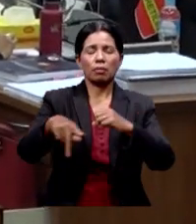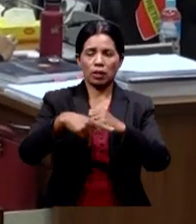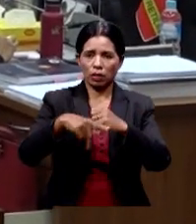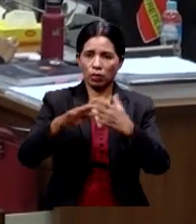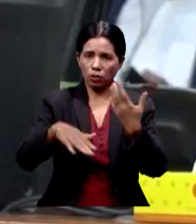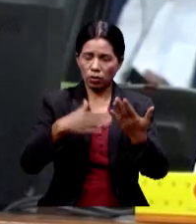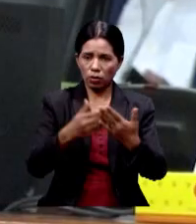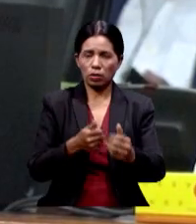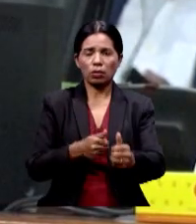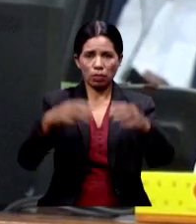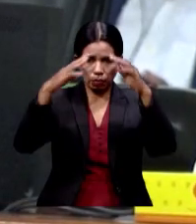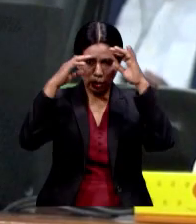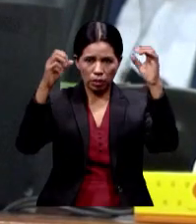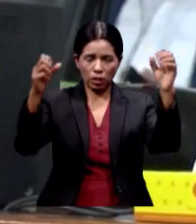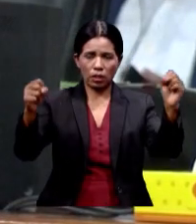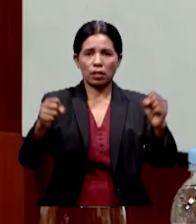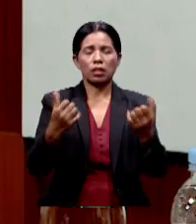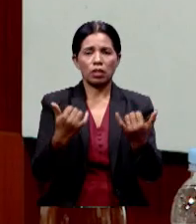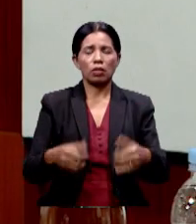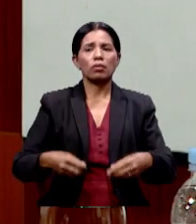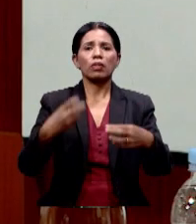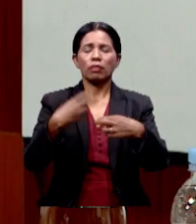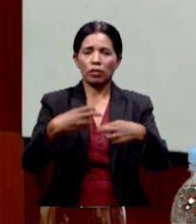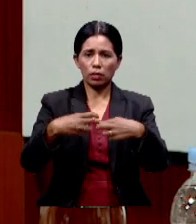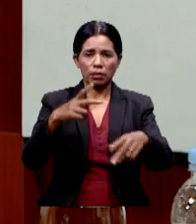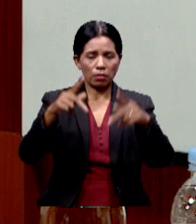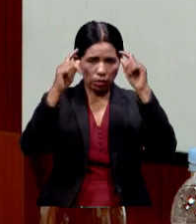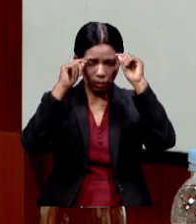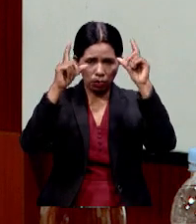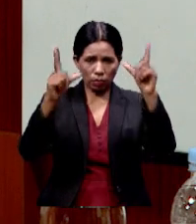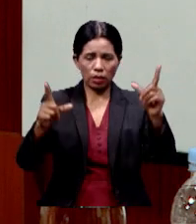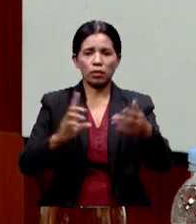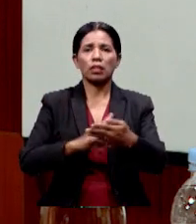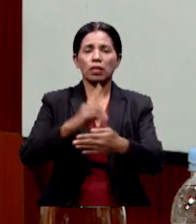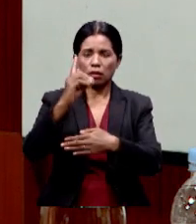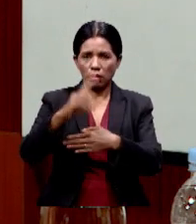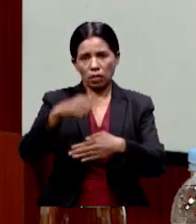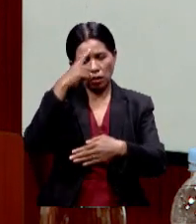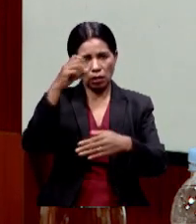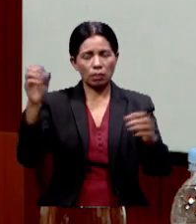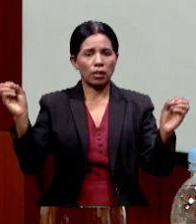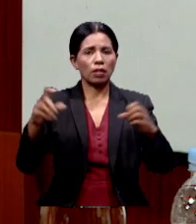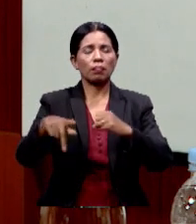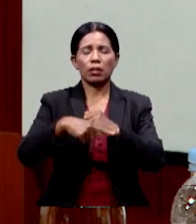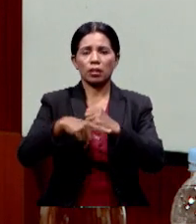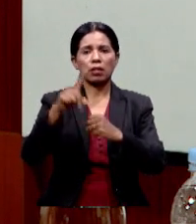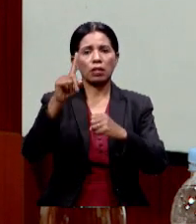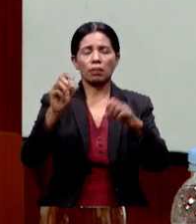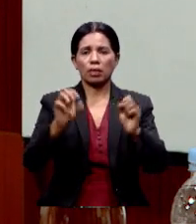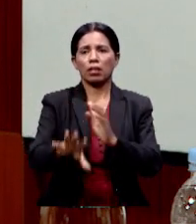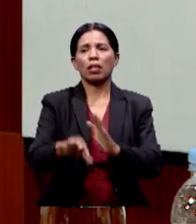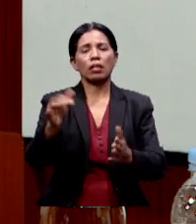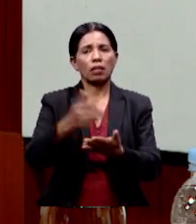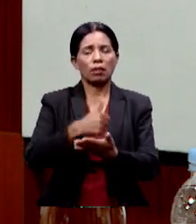mai be tuir presidente republica ida ne fo impactu ba Timor Leste ni nia desenvolvimento tamba la ia partidu ida mac bele hetan